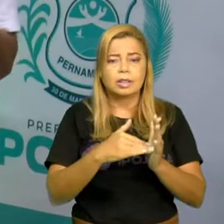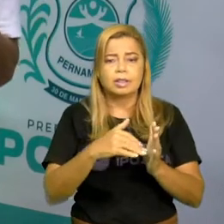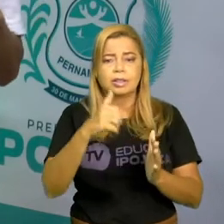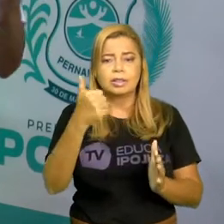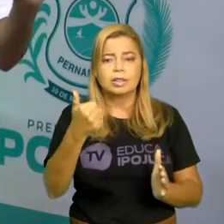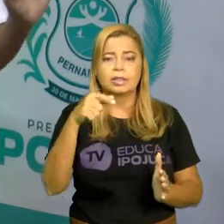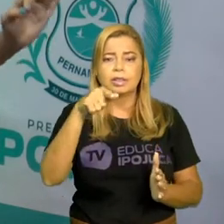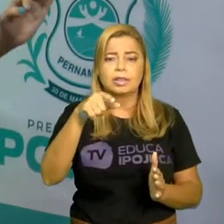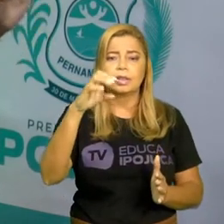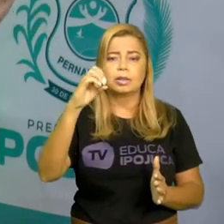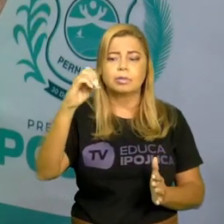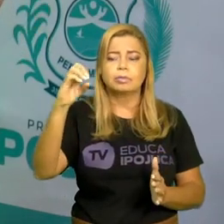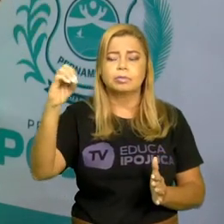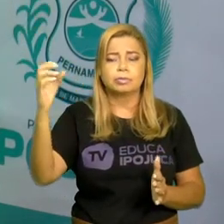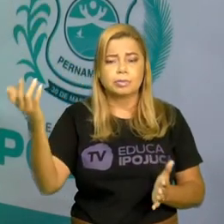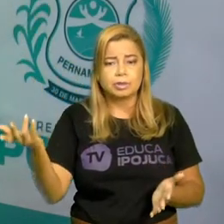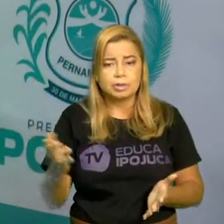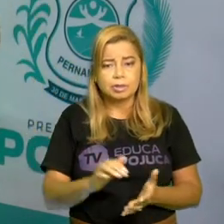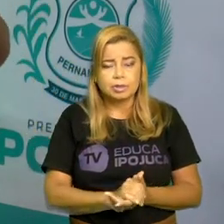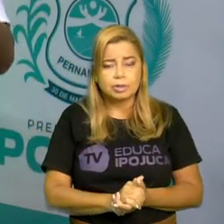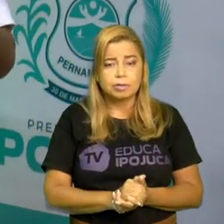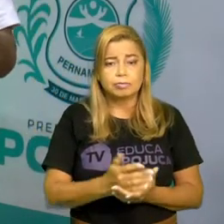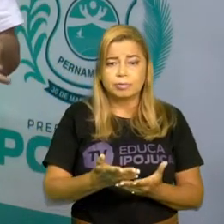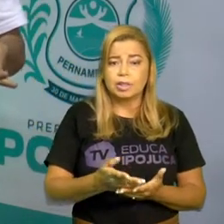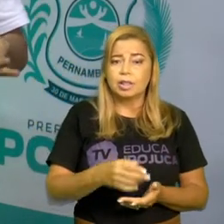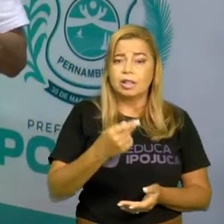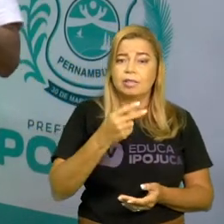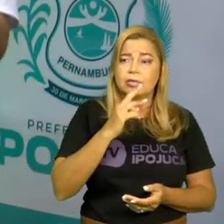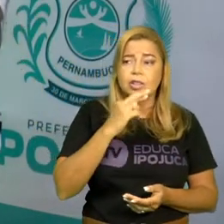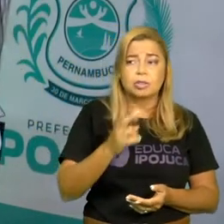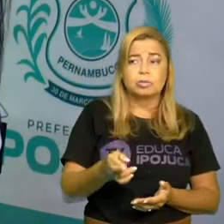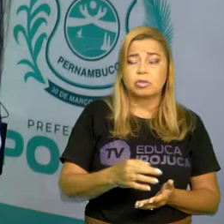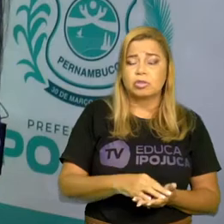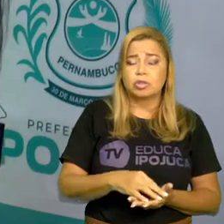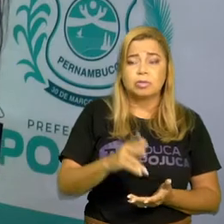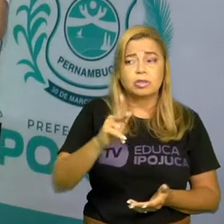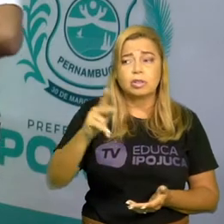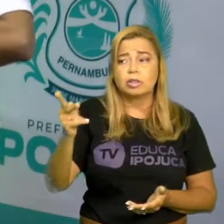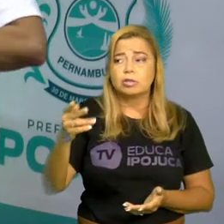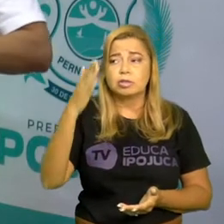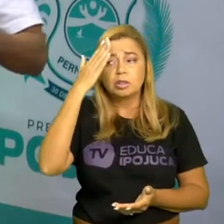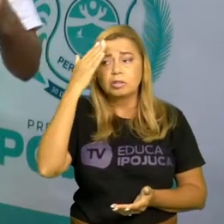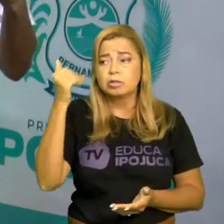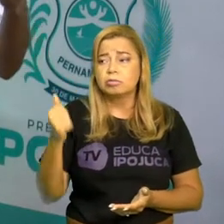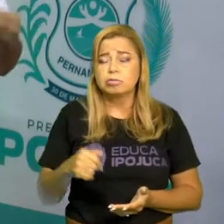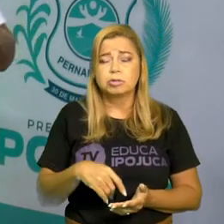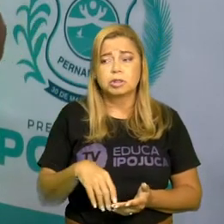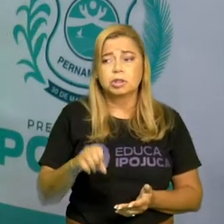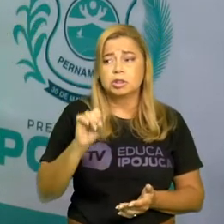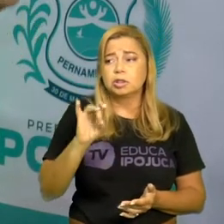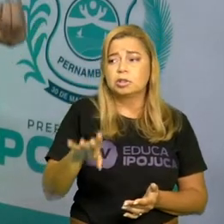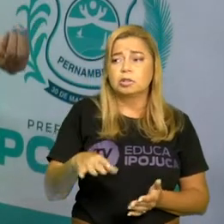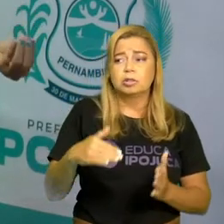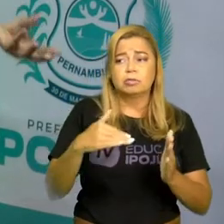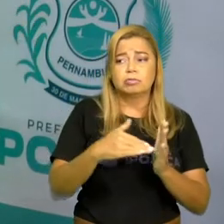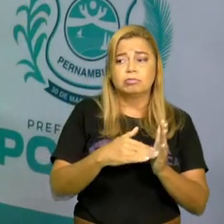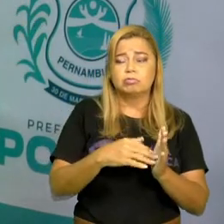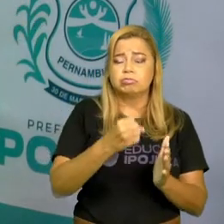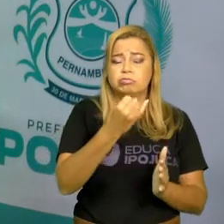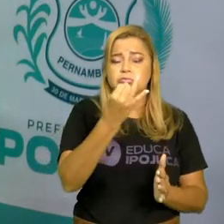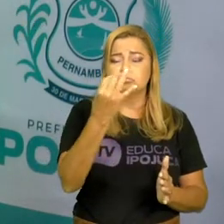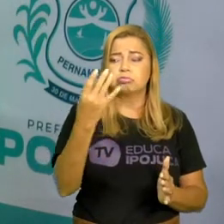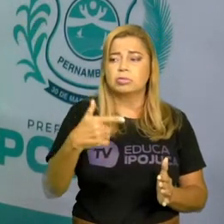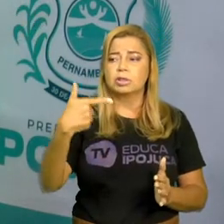até 200, tia, você contar até 200, você contar até 300. Essa forma aqui vai lhe ajudar